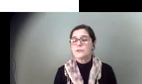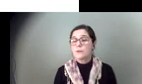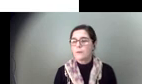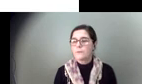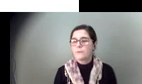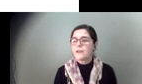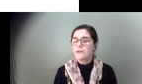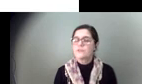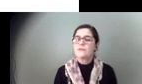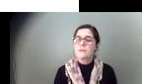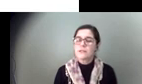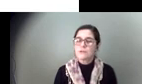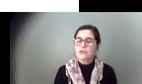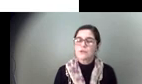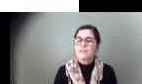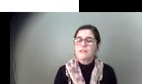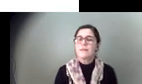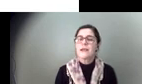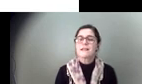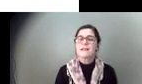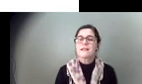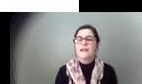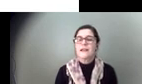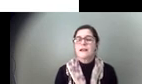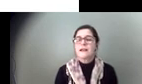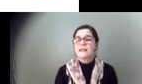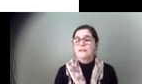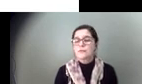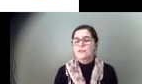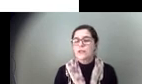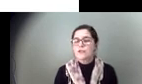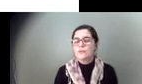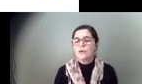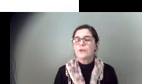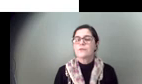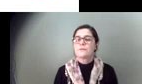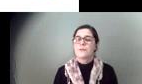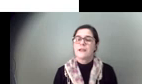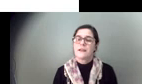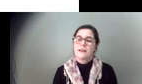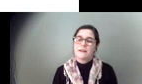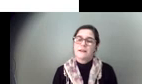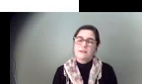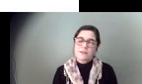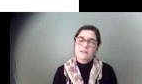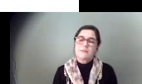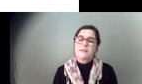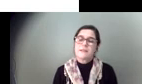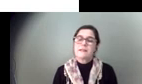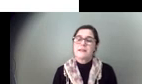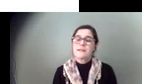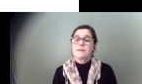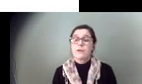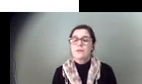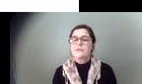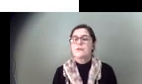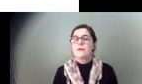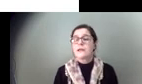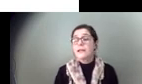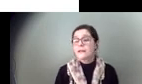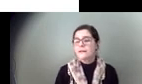registro pessoal, né? Nós tivemos aí durante todo esse semestre a questão do diário de bordo, né? Nas nossas ATPC, sempre,